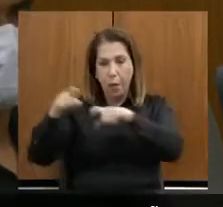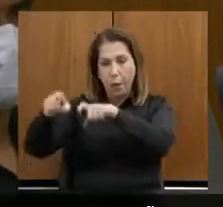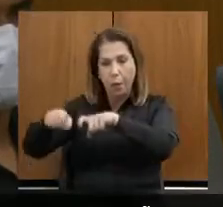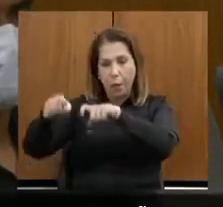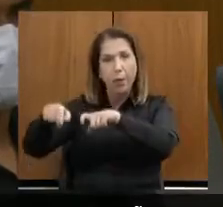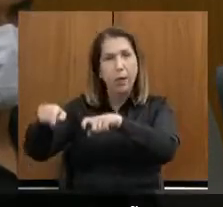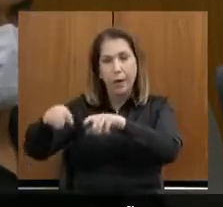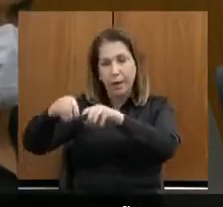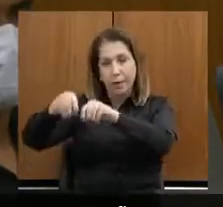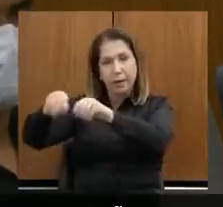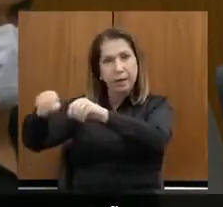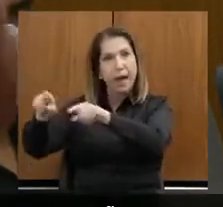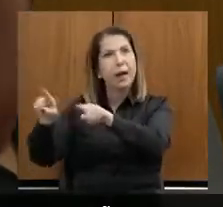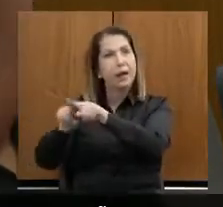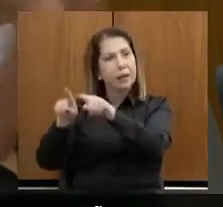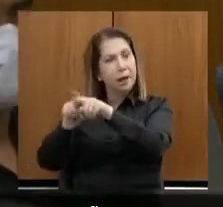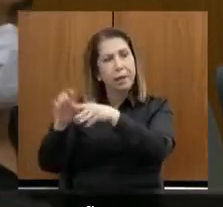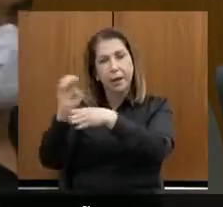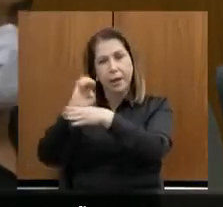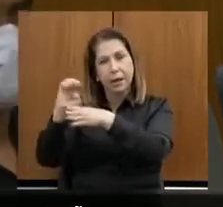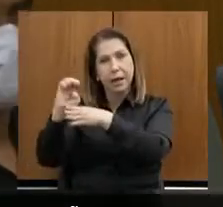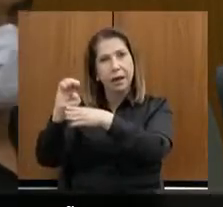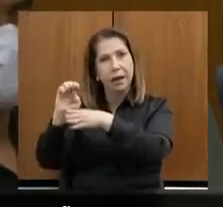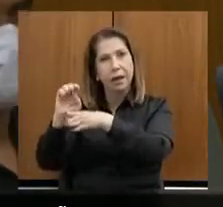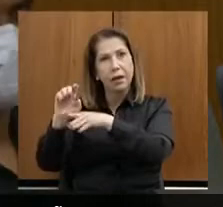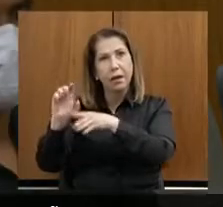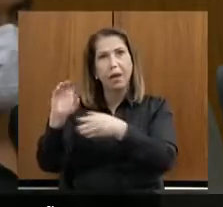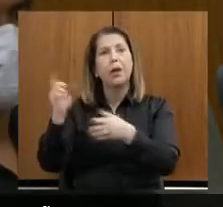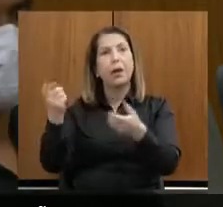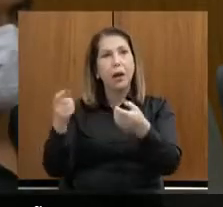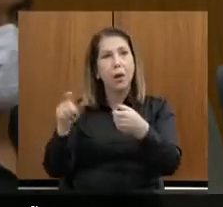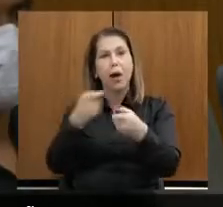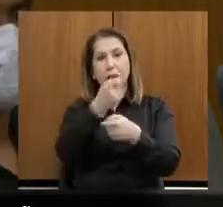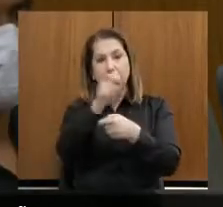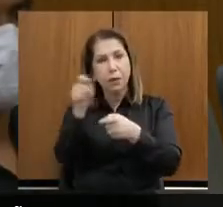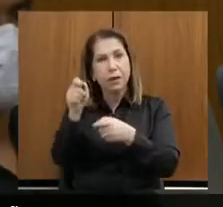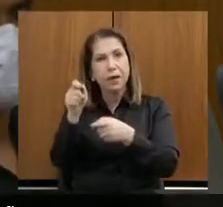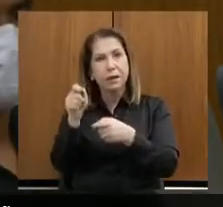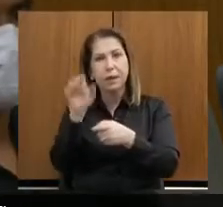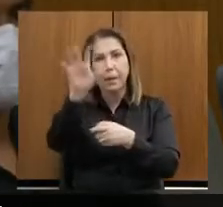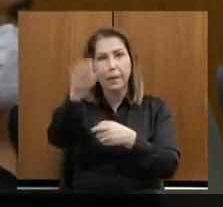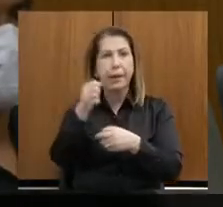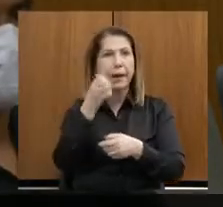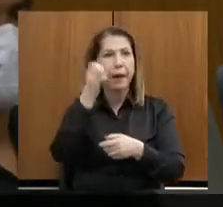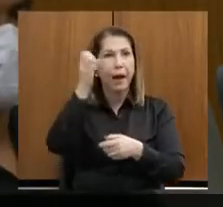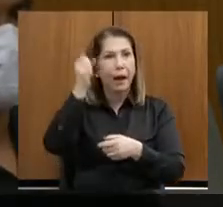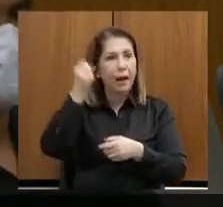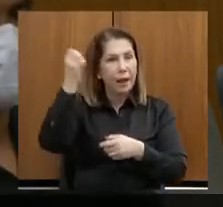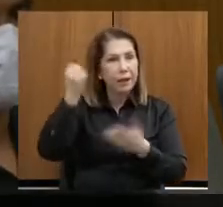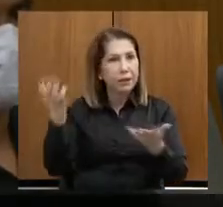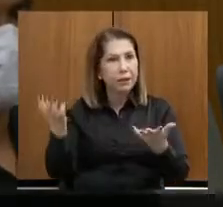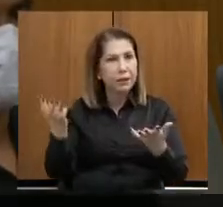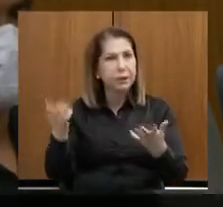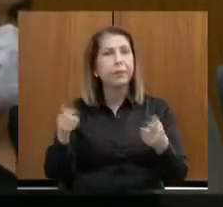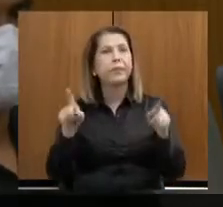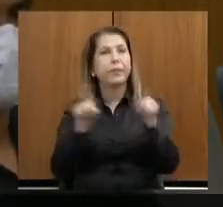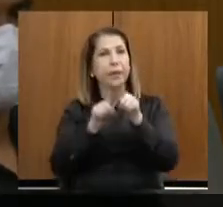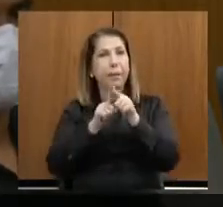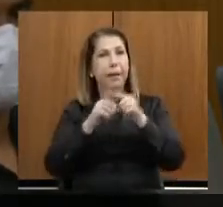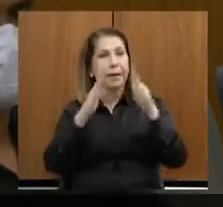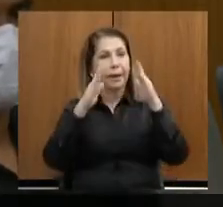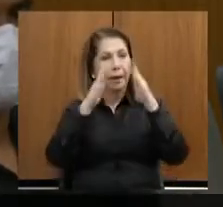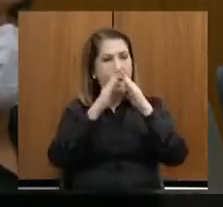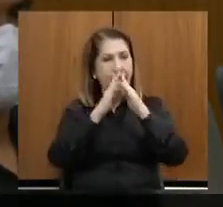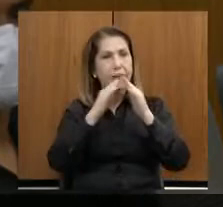não tem que ter inscrição estadual para poder cooperativa pegar o meu leite então as casas de umbanda as